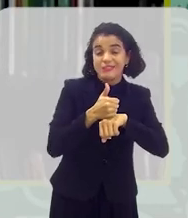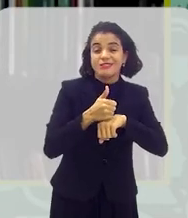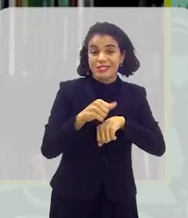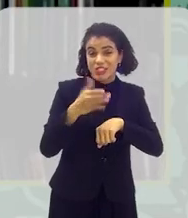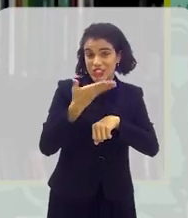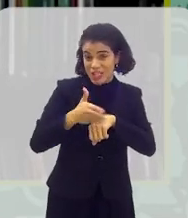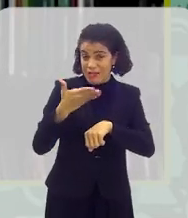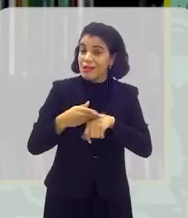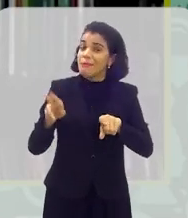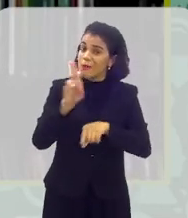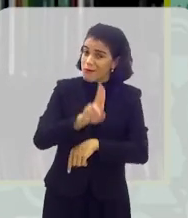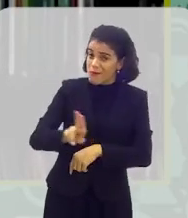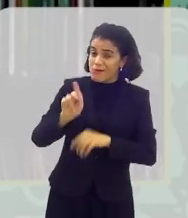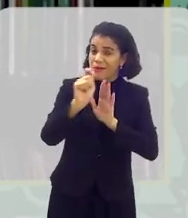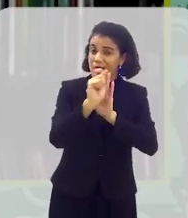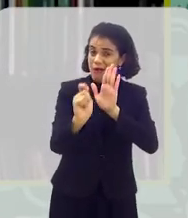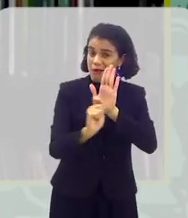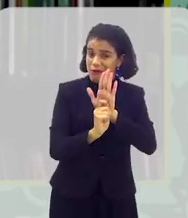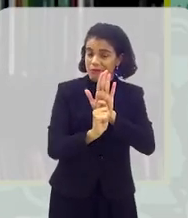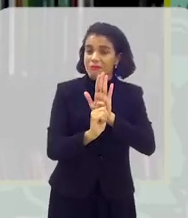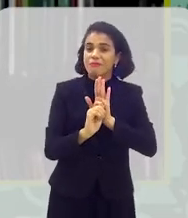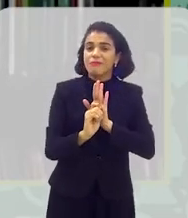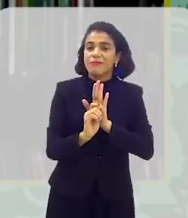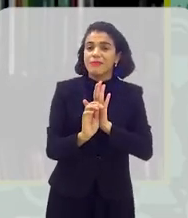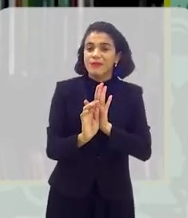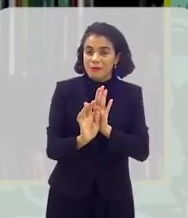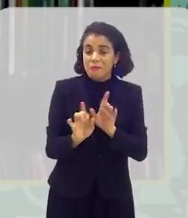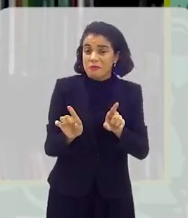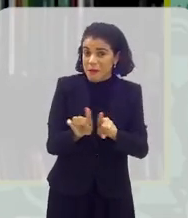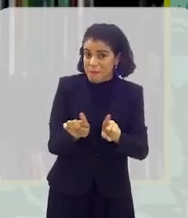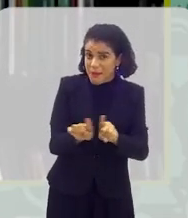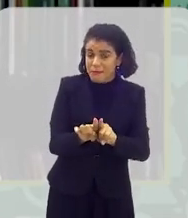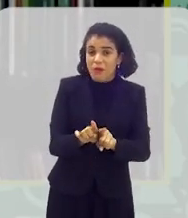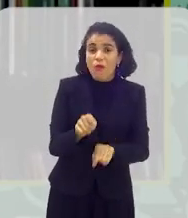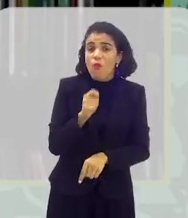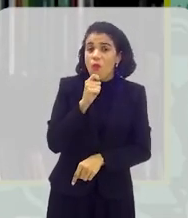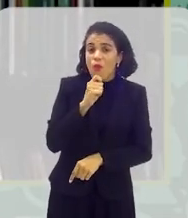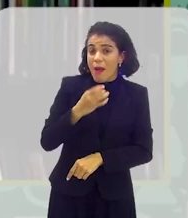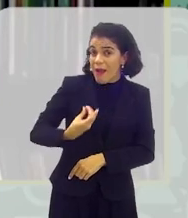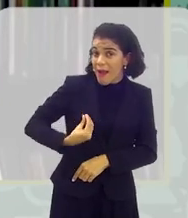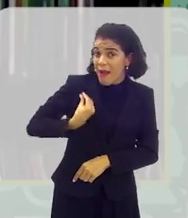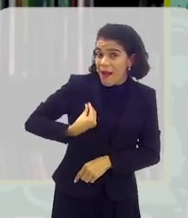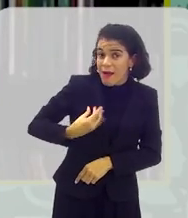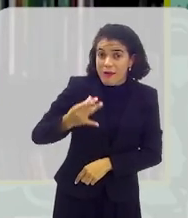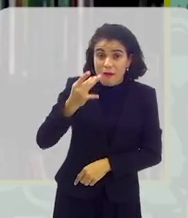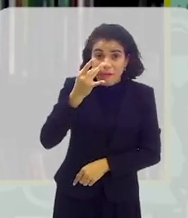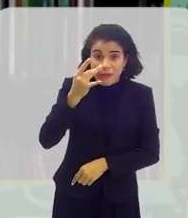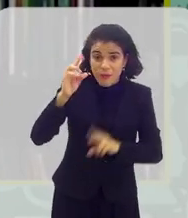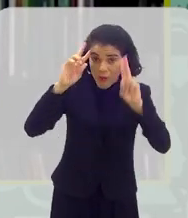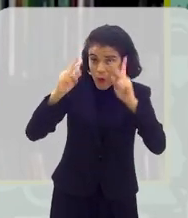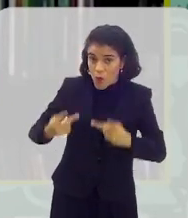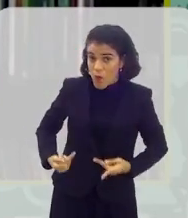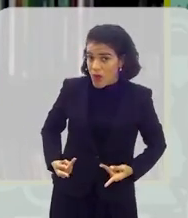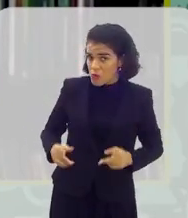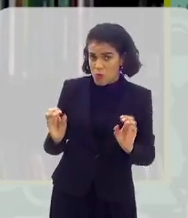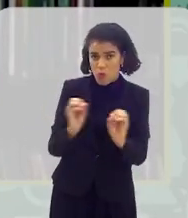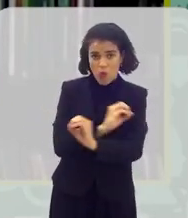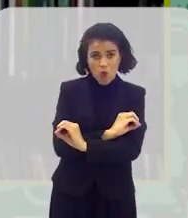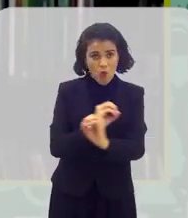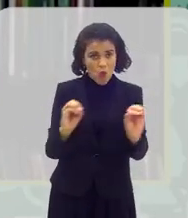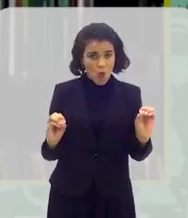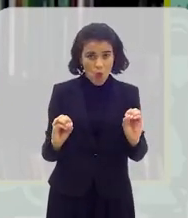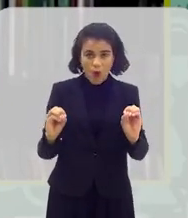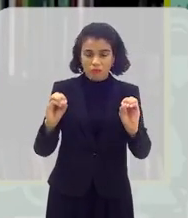aprendizagem também usando algoritmos é sem a participação do ser humano